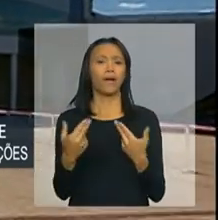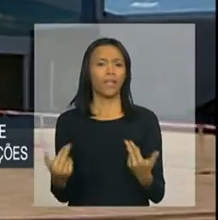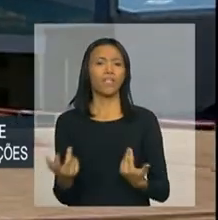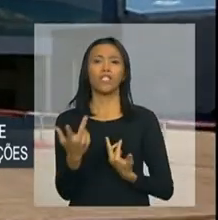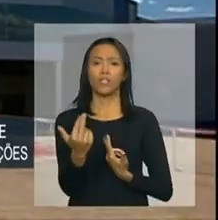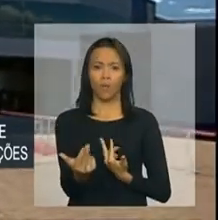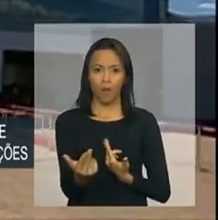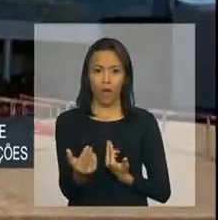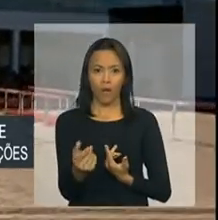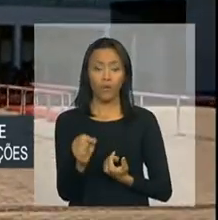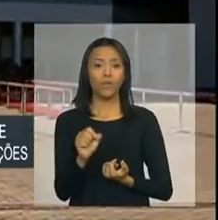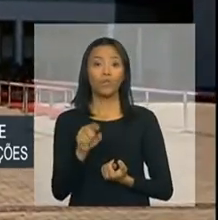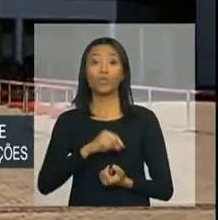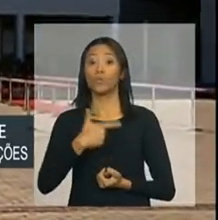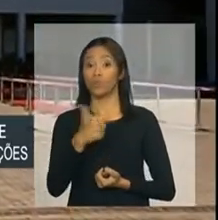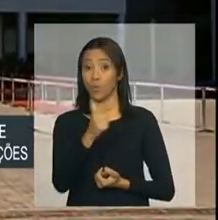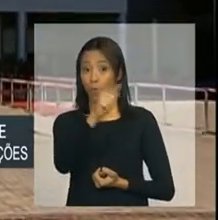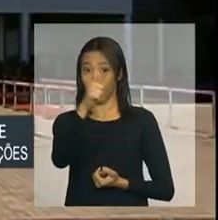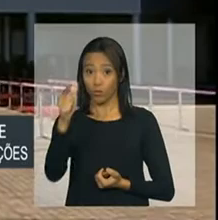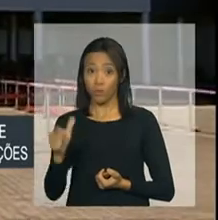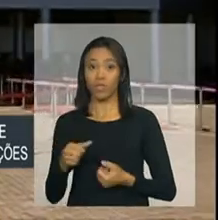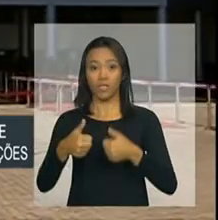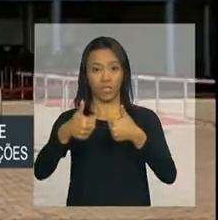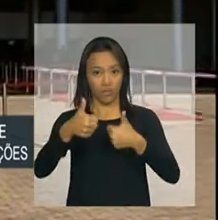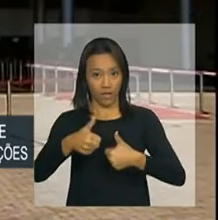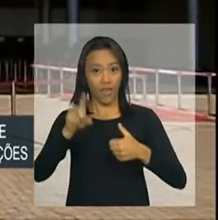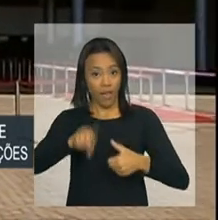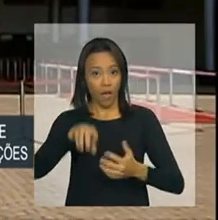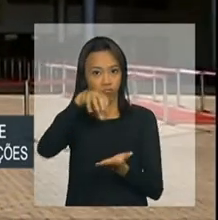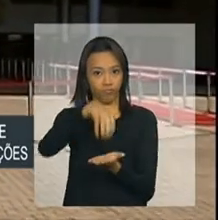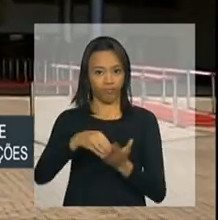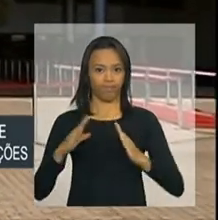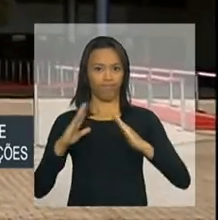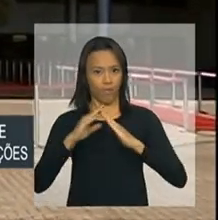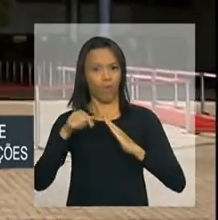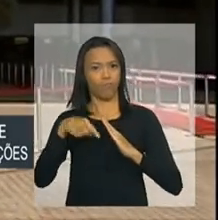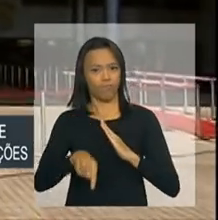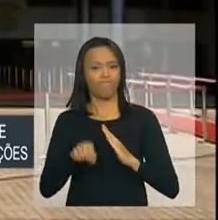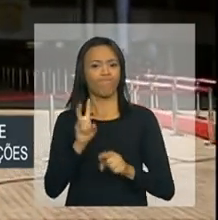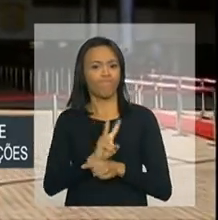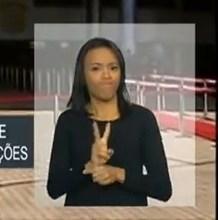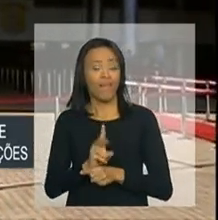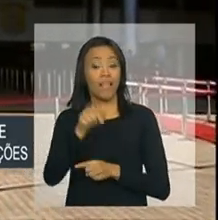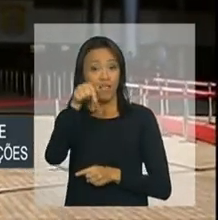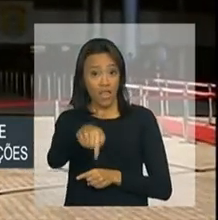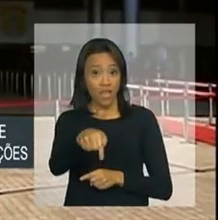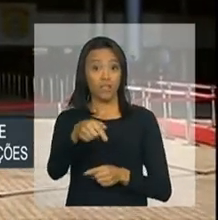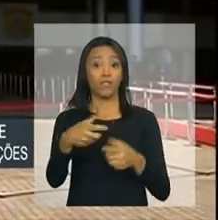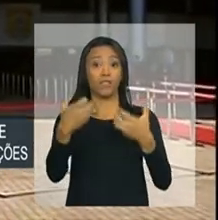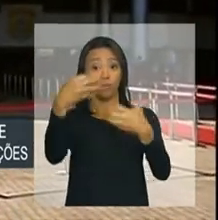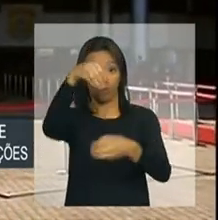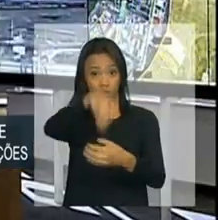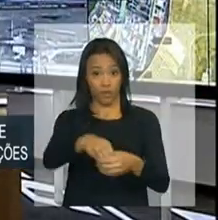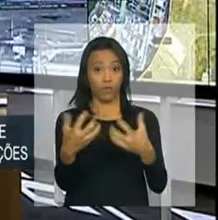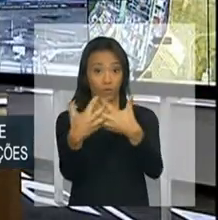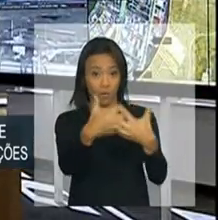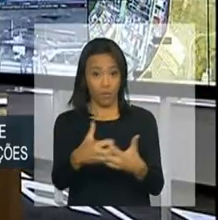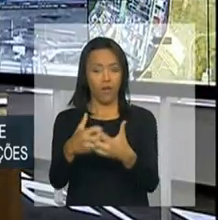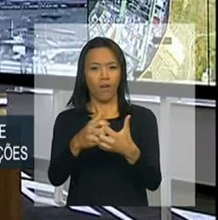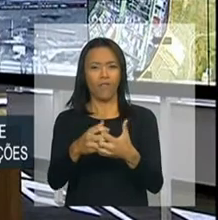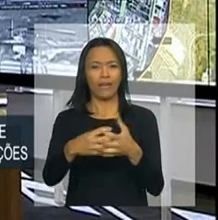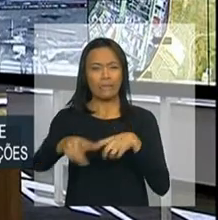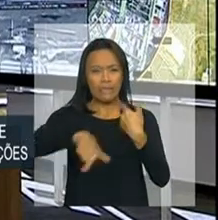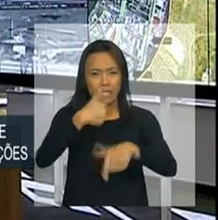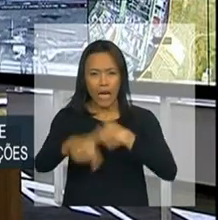funcionalidades dos centros fixos nesse local as equipes poderão trabalhar de forma integrada e